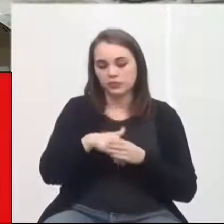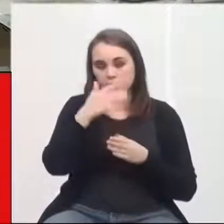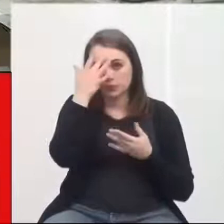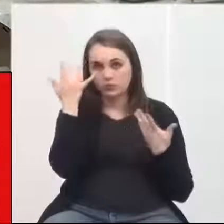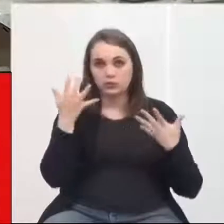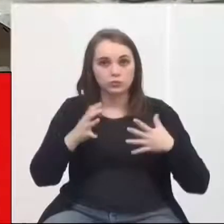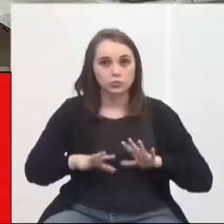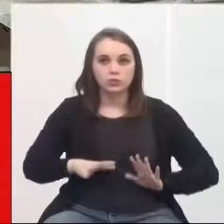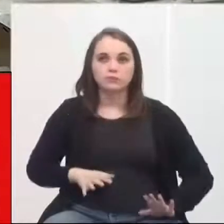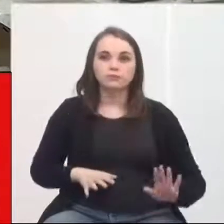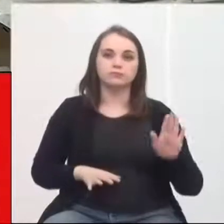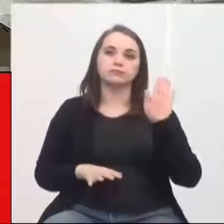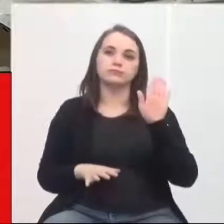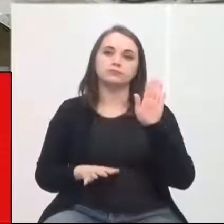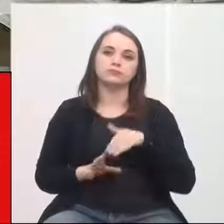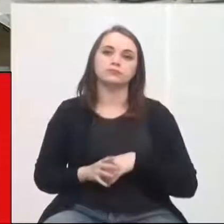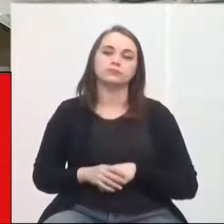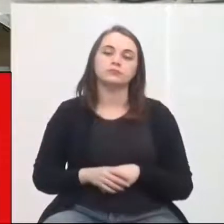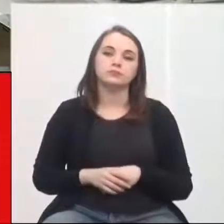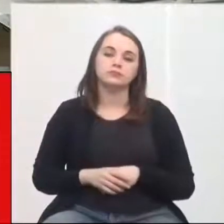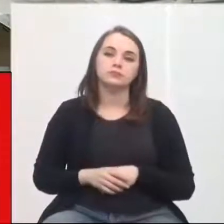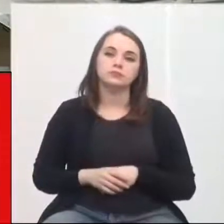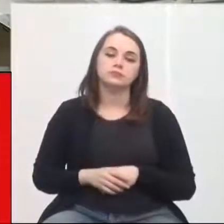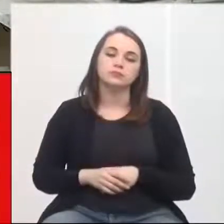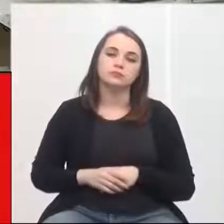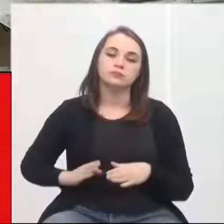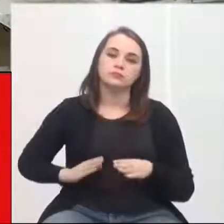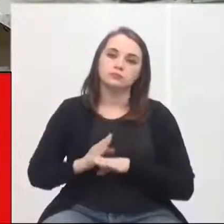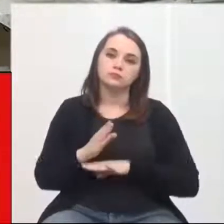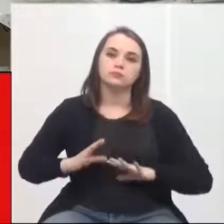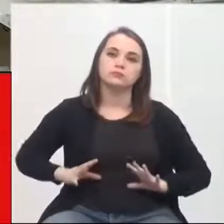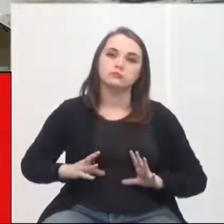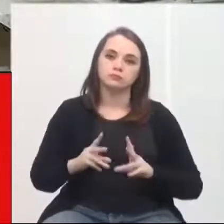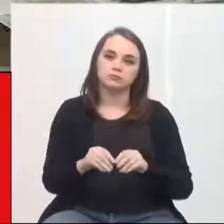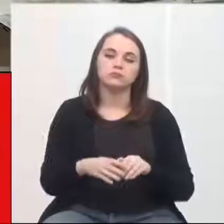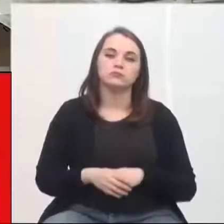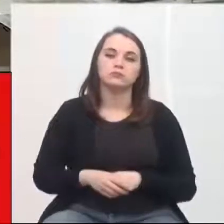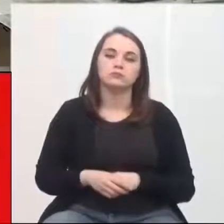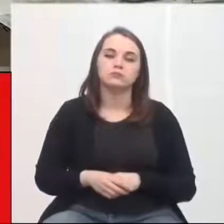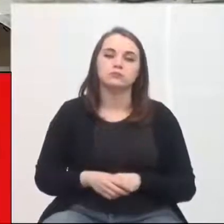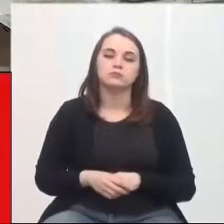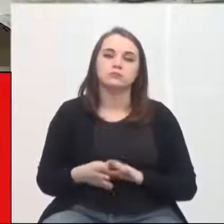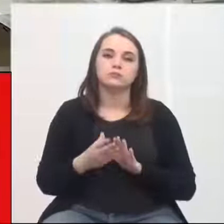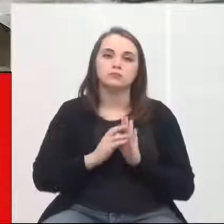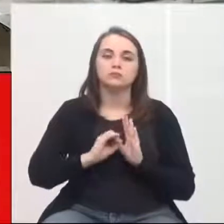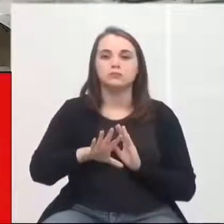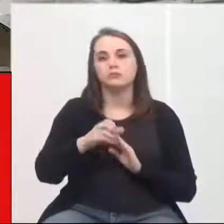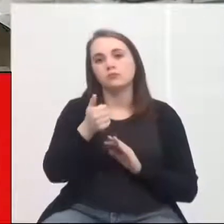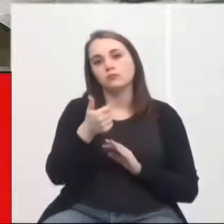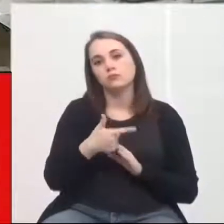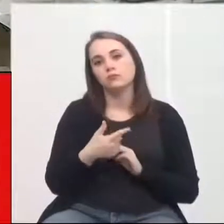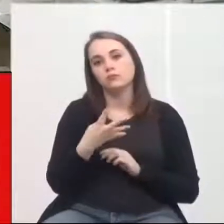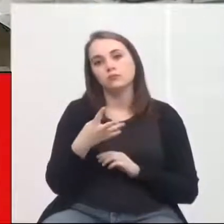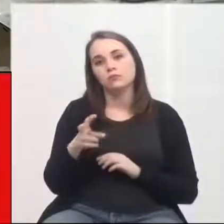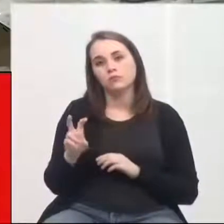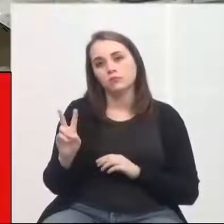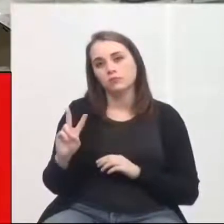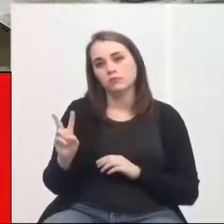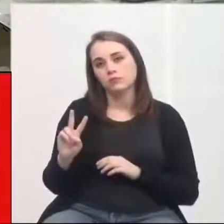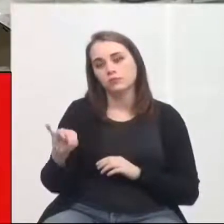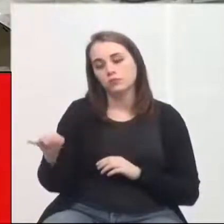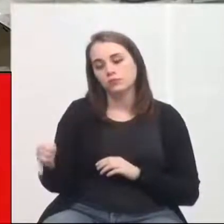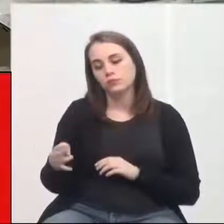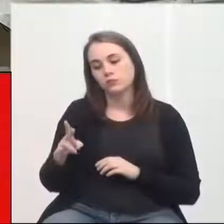votação. Os favoráveis permaneçam como estão, os contrários se manifestem. Aprovado por unanimidade. Indicação 1245-2021, autor vereador